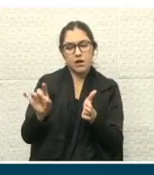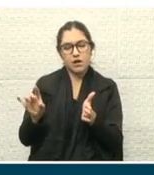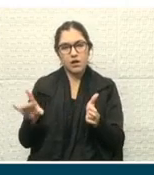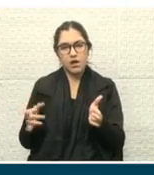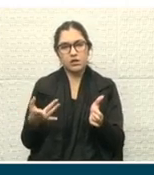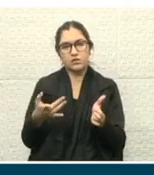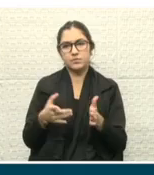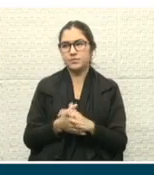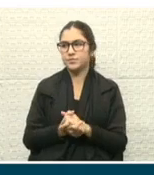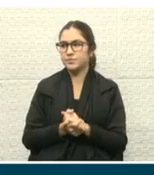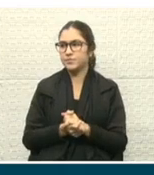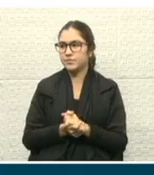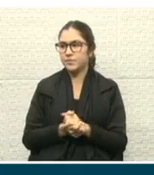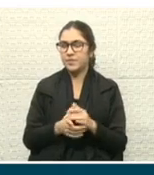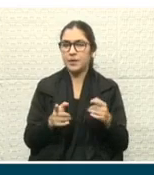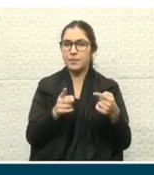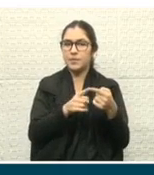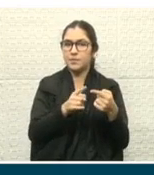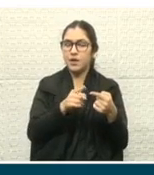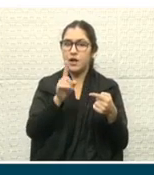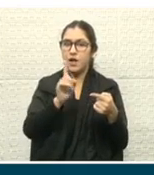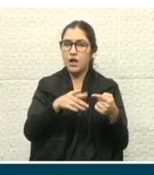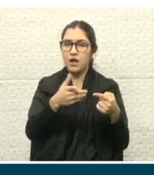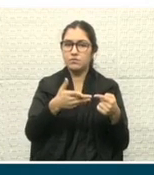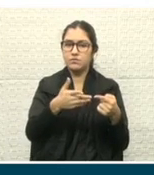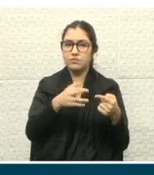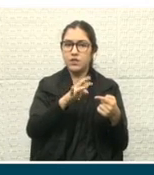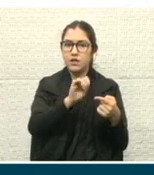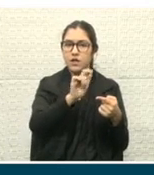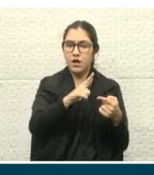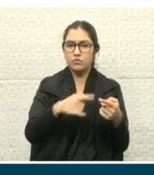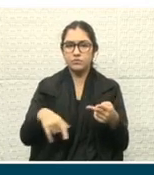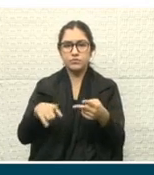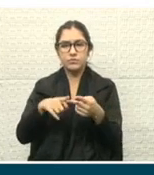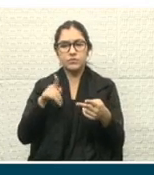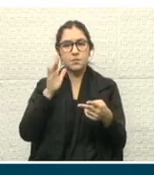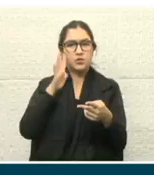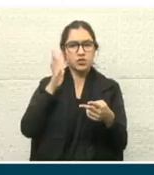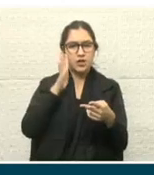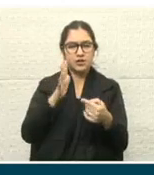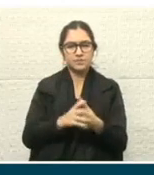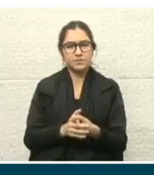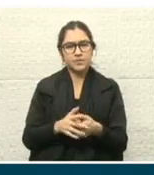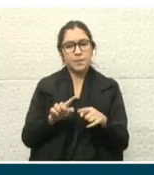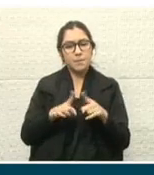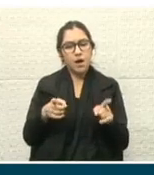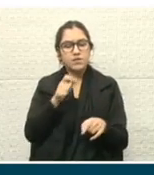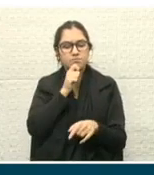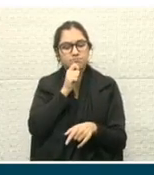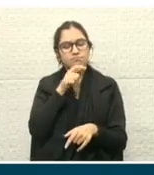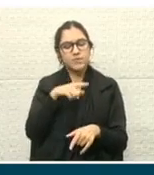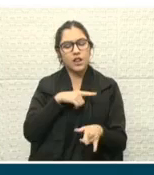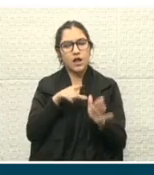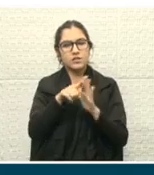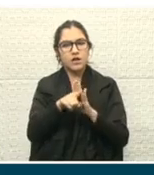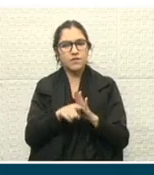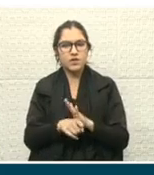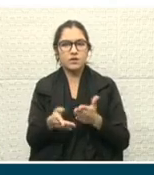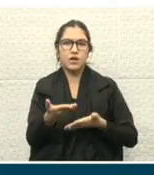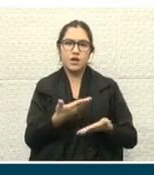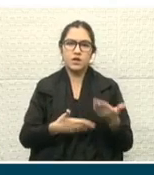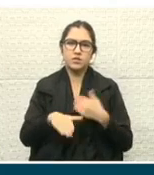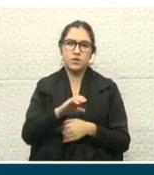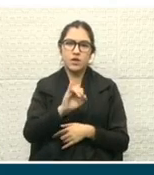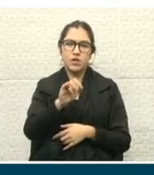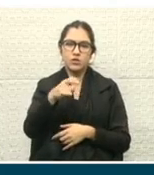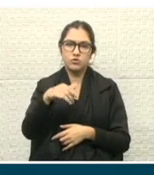das componentes. A primeira é uma parte real e a segunda é uma parte imaginária. Mas ainda assim temos essa avaliação em relação a